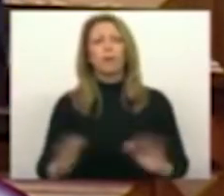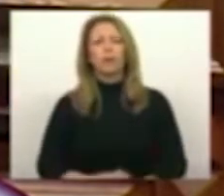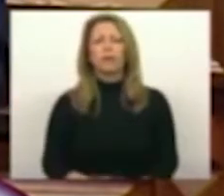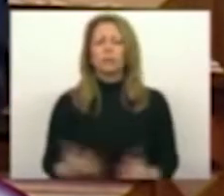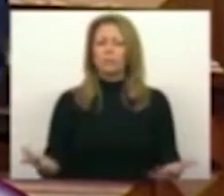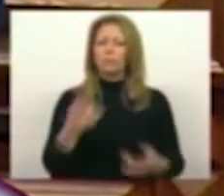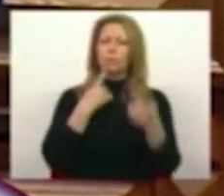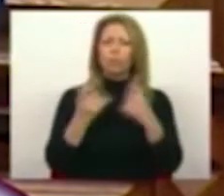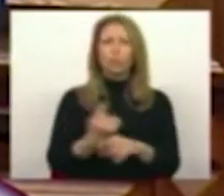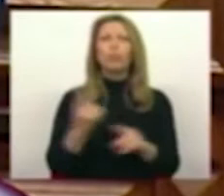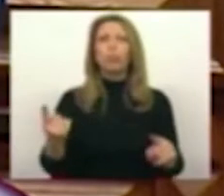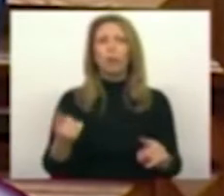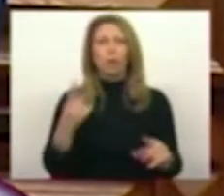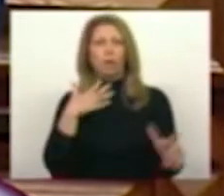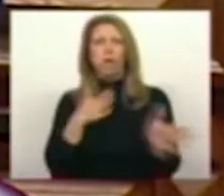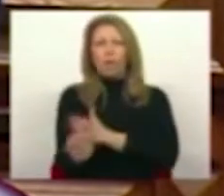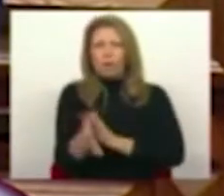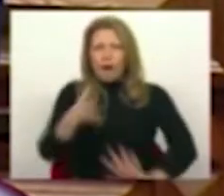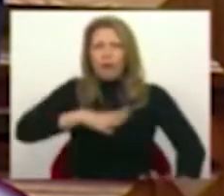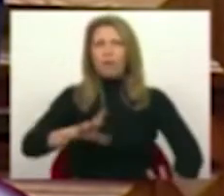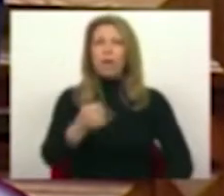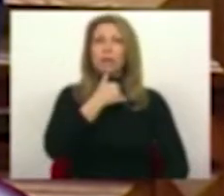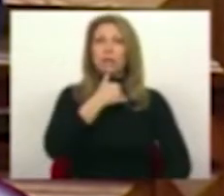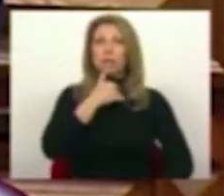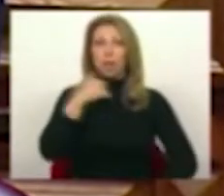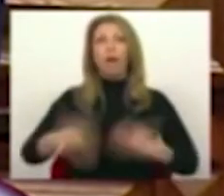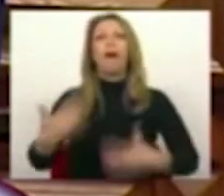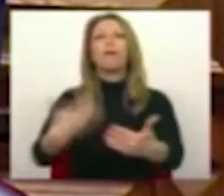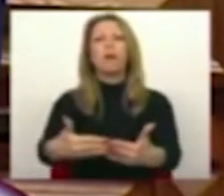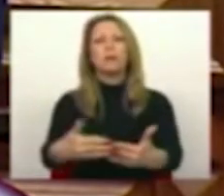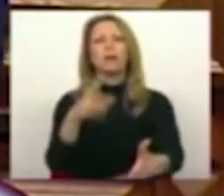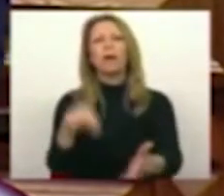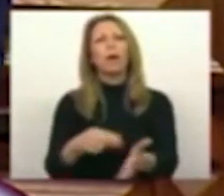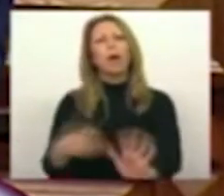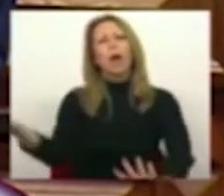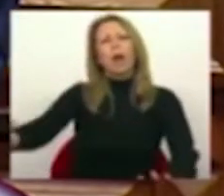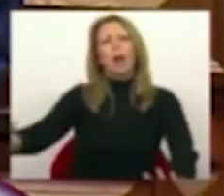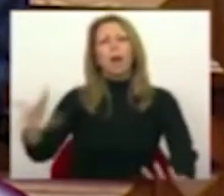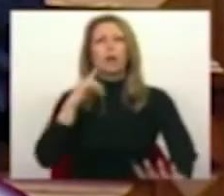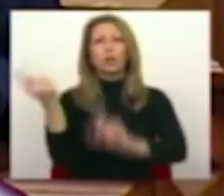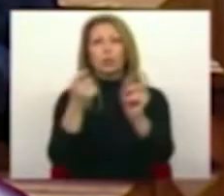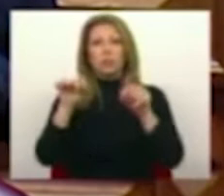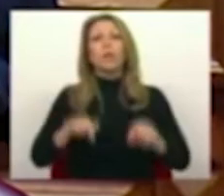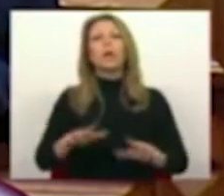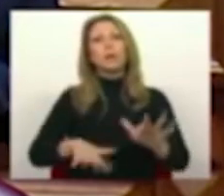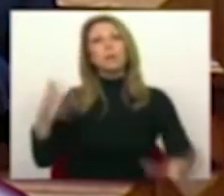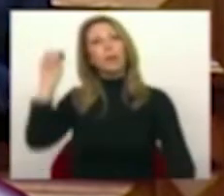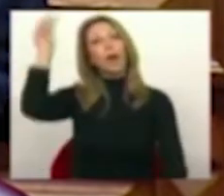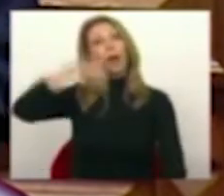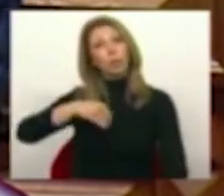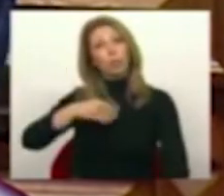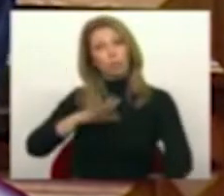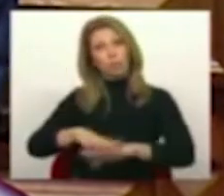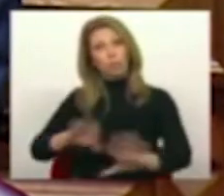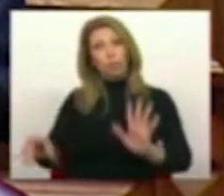em avançar com esta decisão e não esperar pela discussão aqui na Assembleia da República do